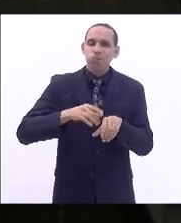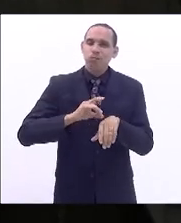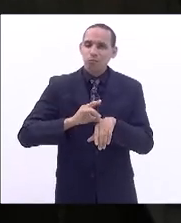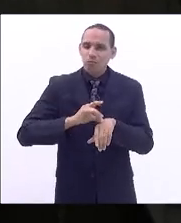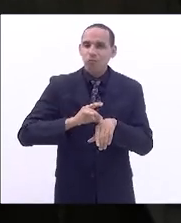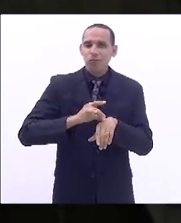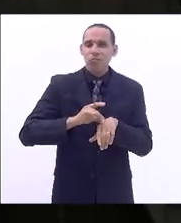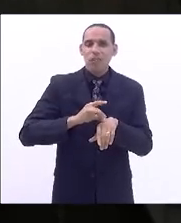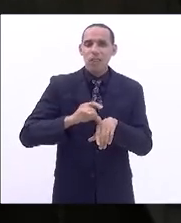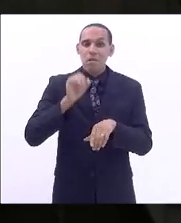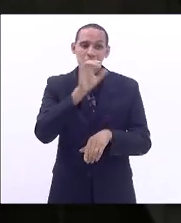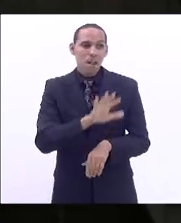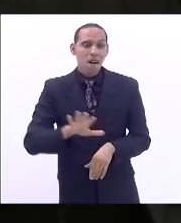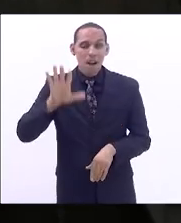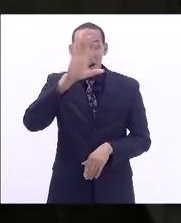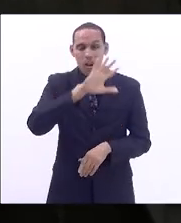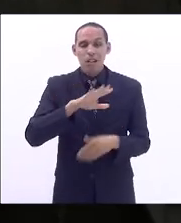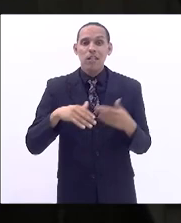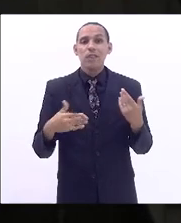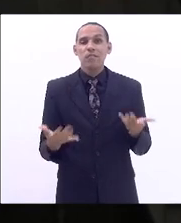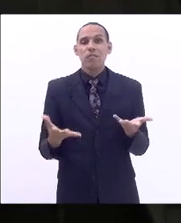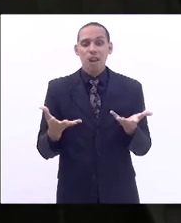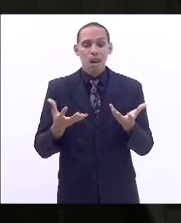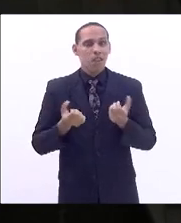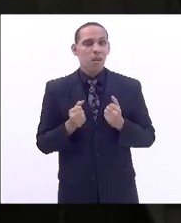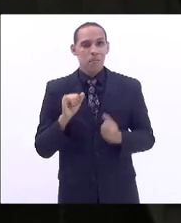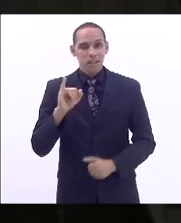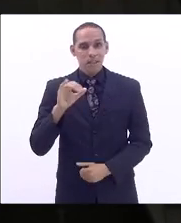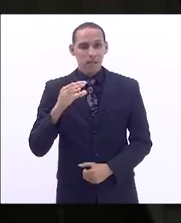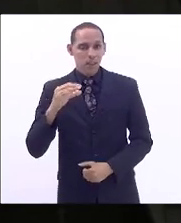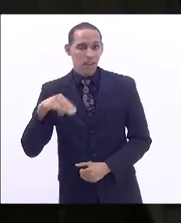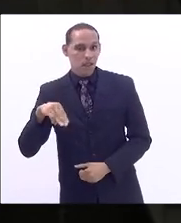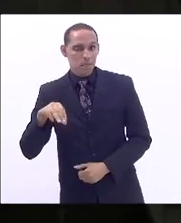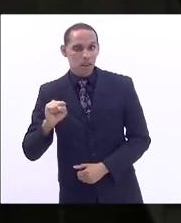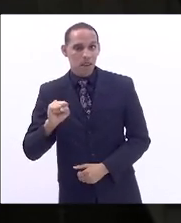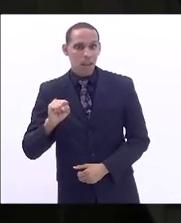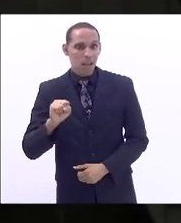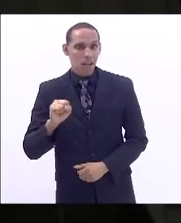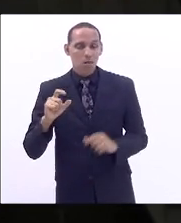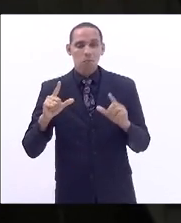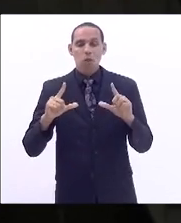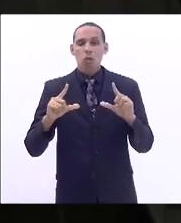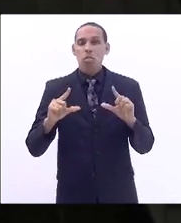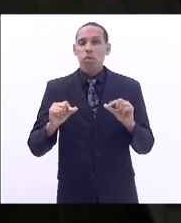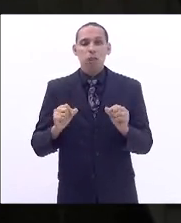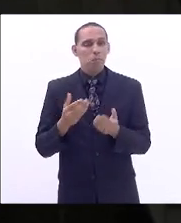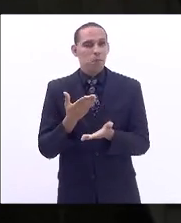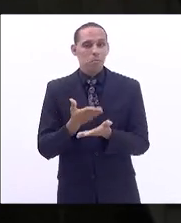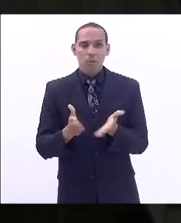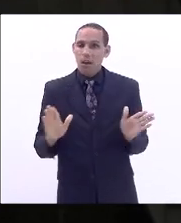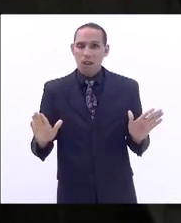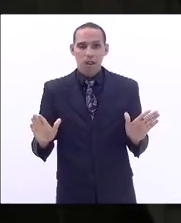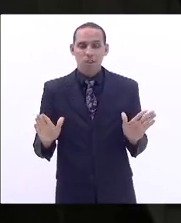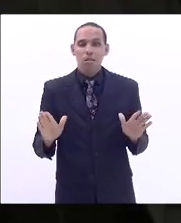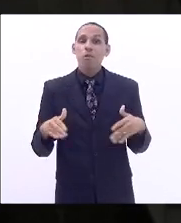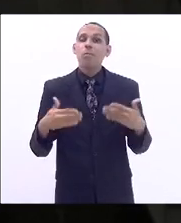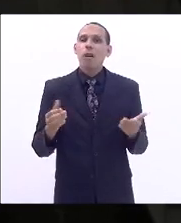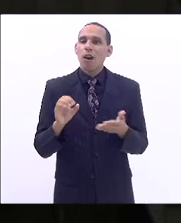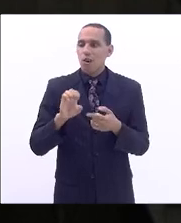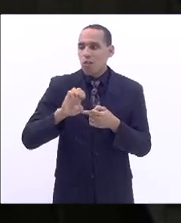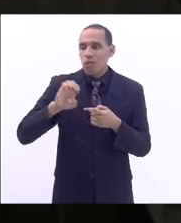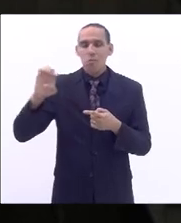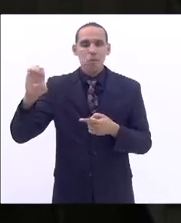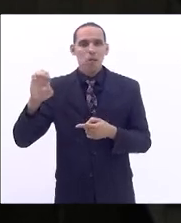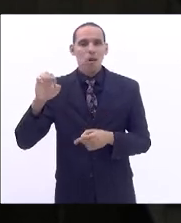e consequentemente deixou de Inter e cms recolhido na exportação do óleo é quando isso acontece